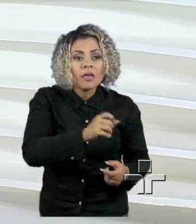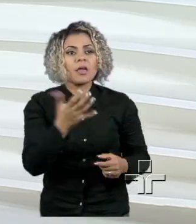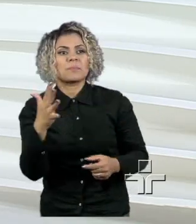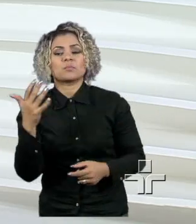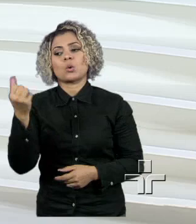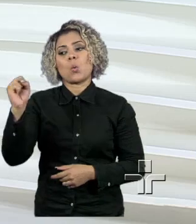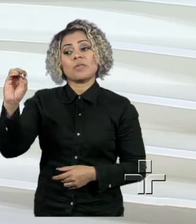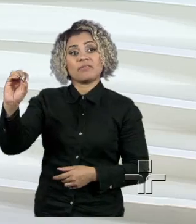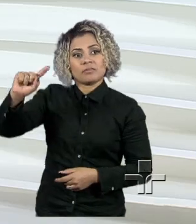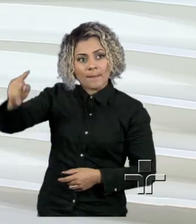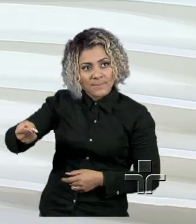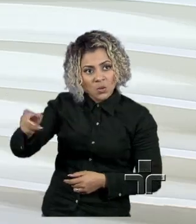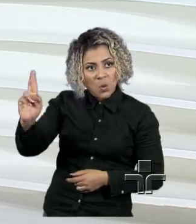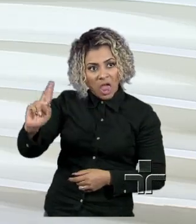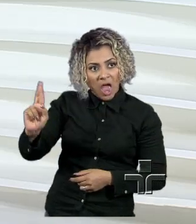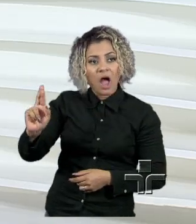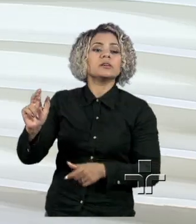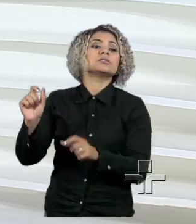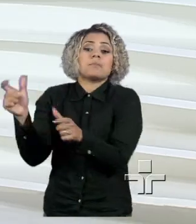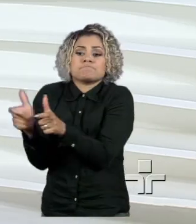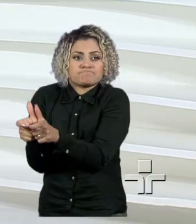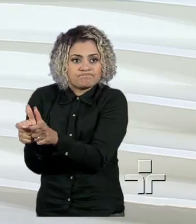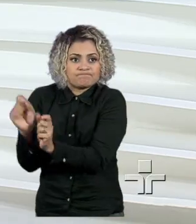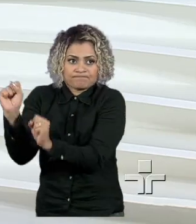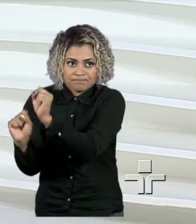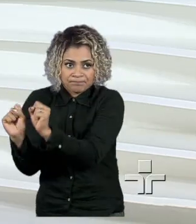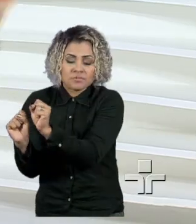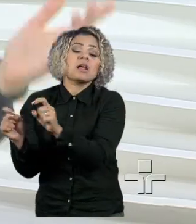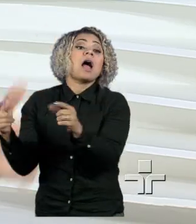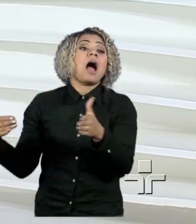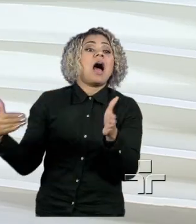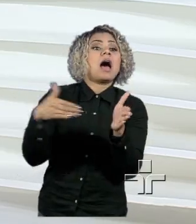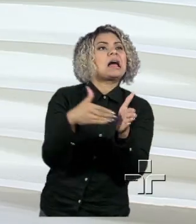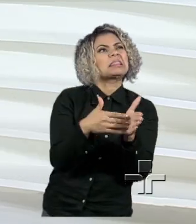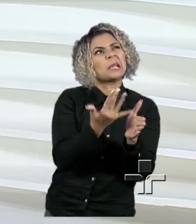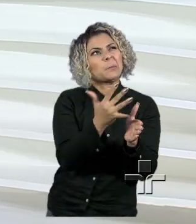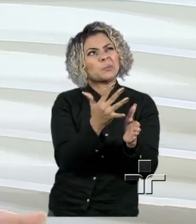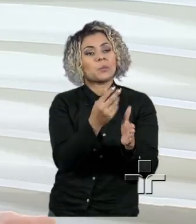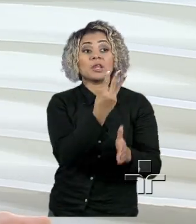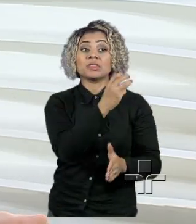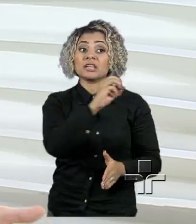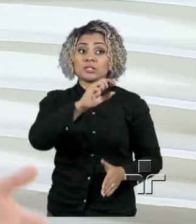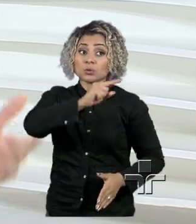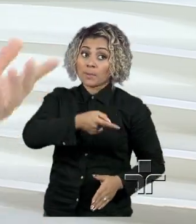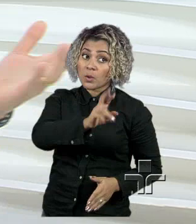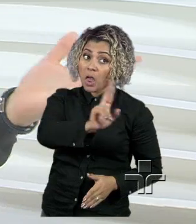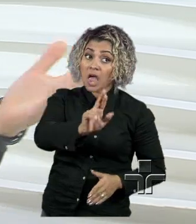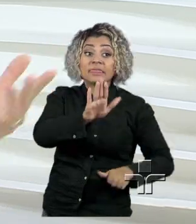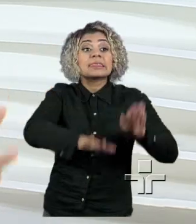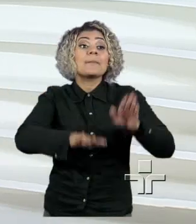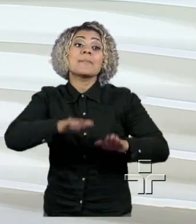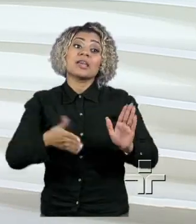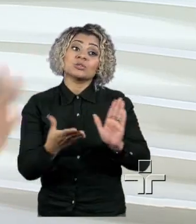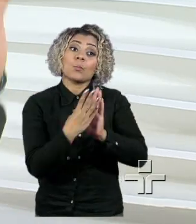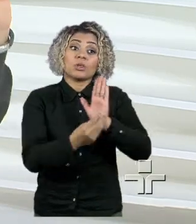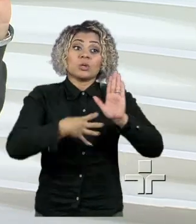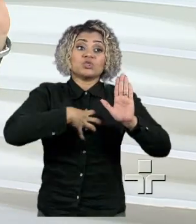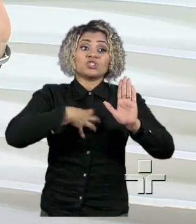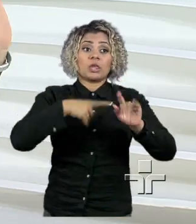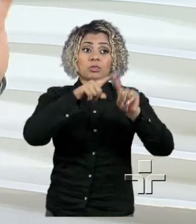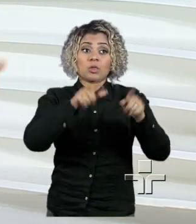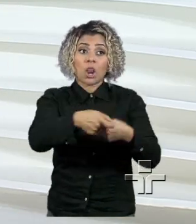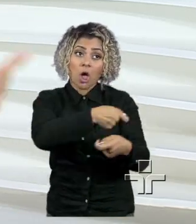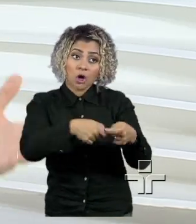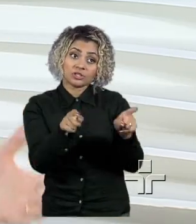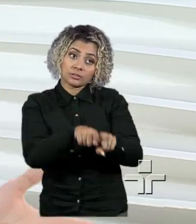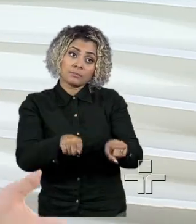mil reais para micro franquias e lojas pequenas até 300 mil reais, depende do modelo de loja, fora as mega